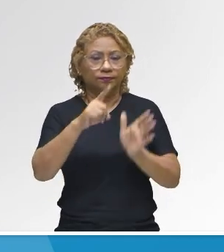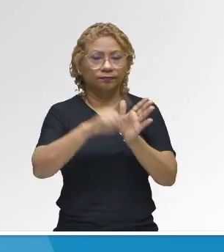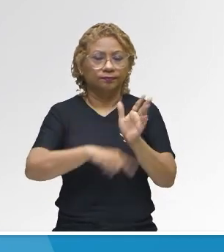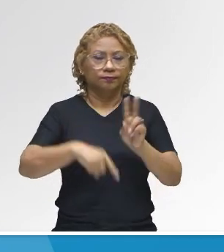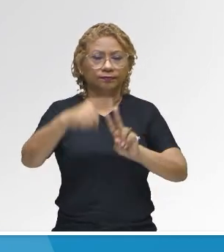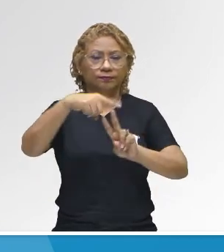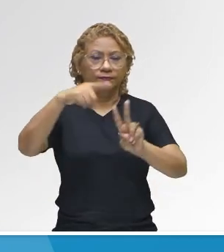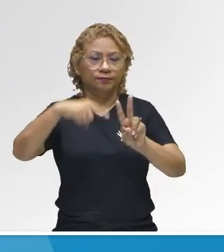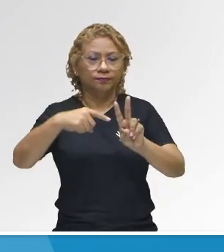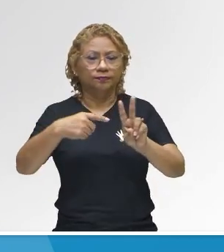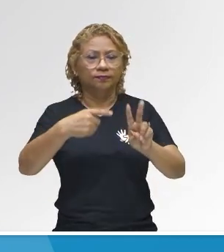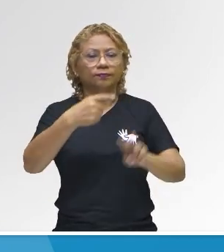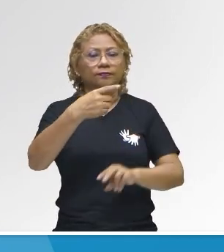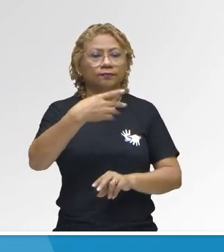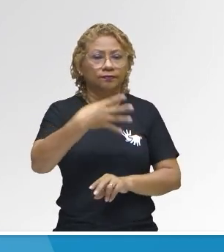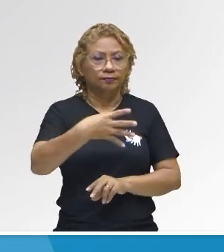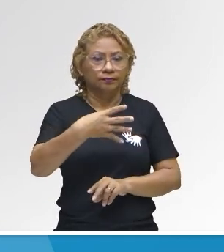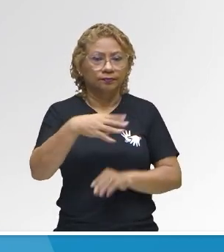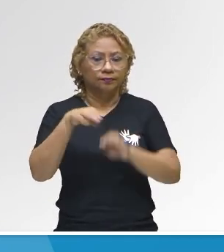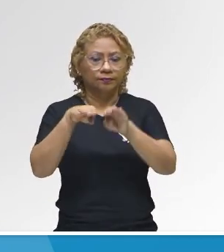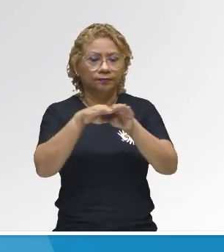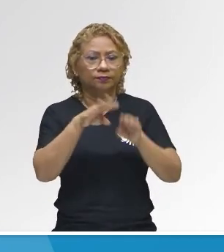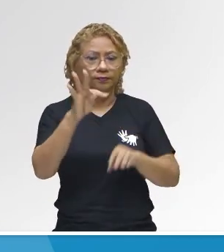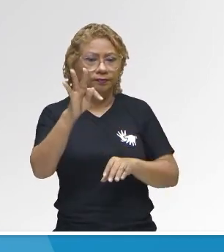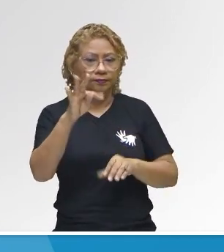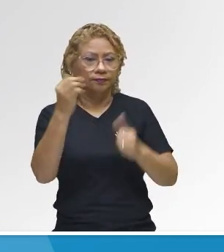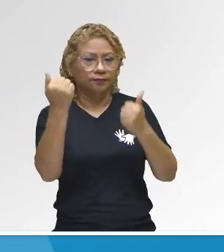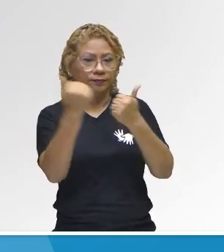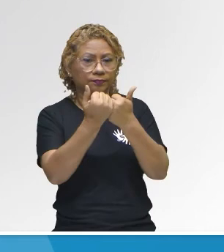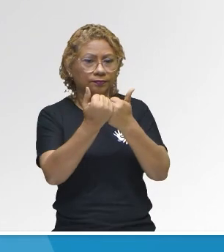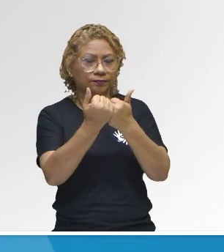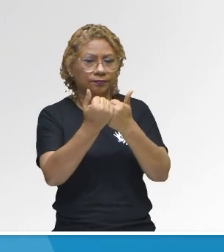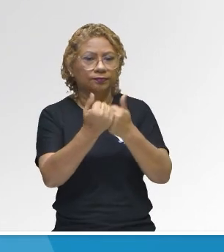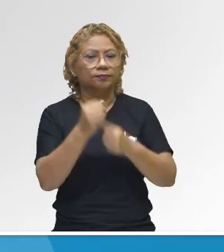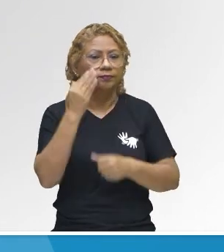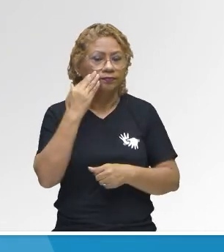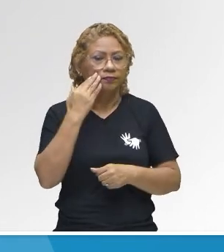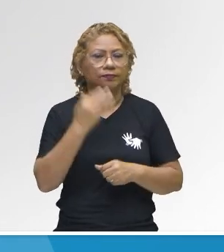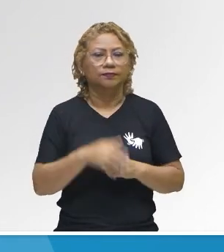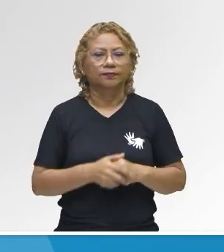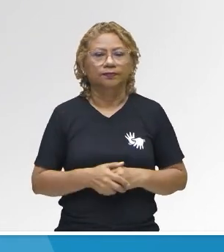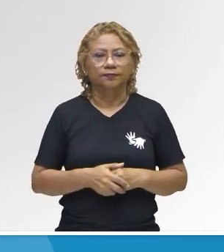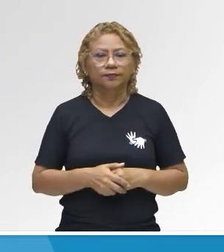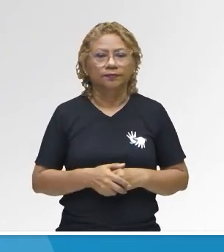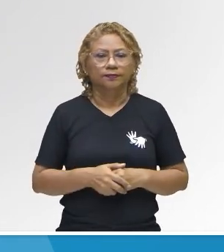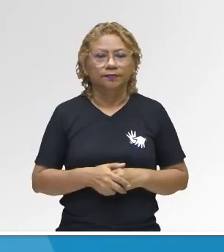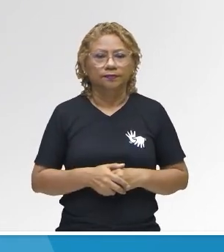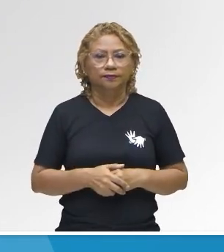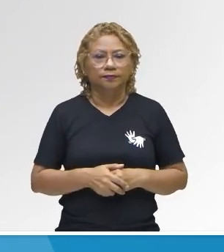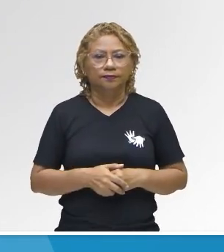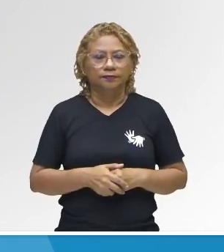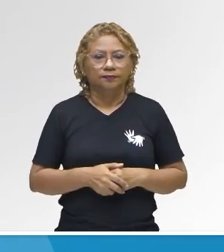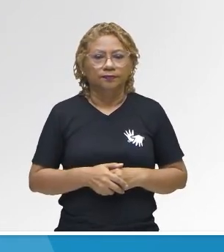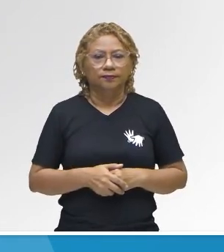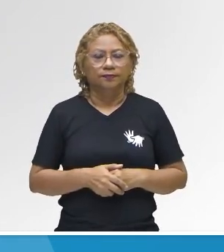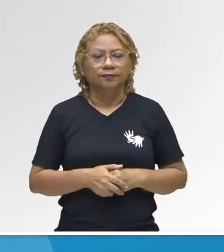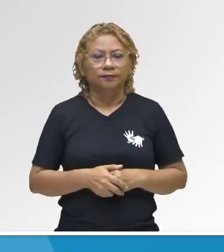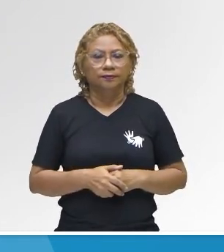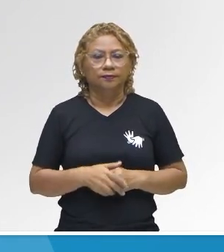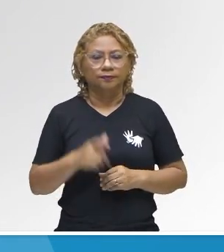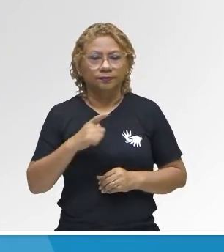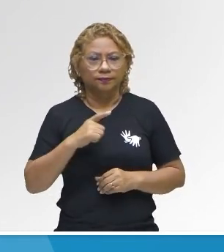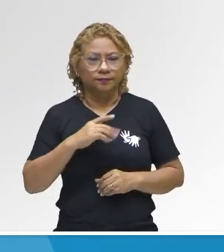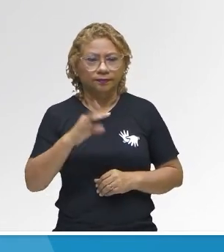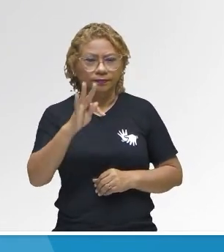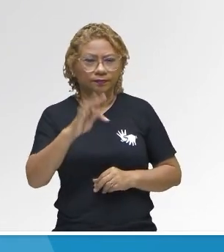e substituir lá pela letra t. Então, ao invés de termos t